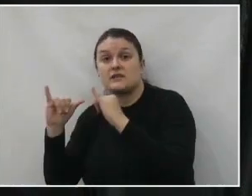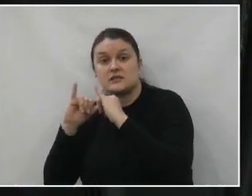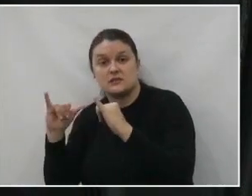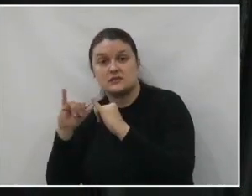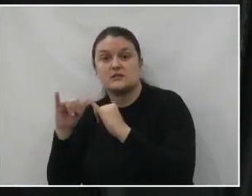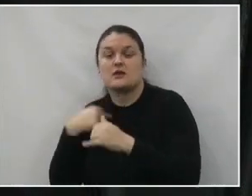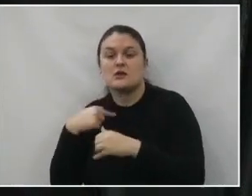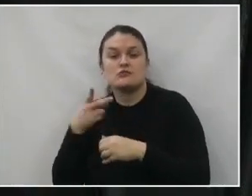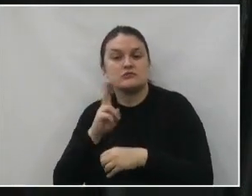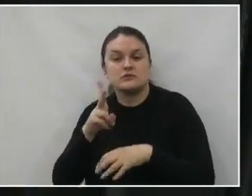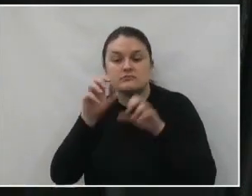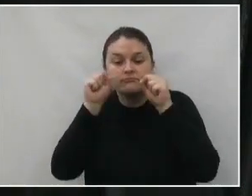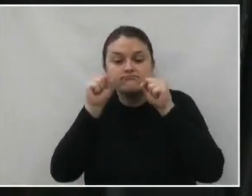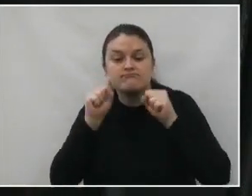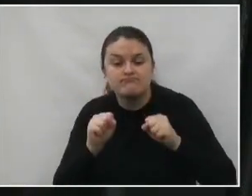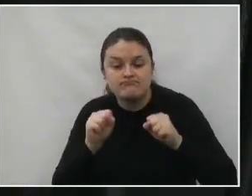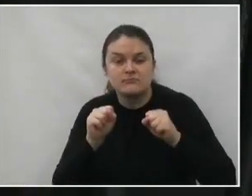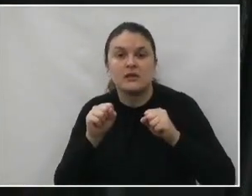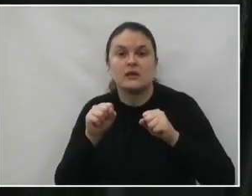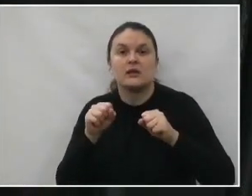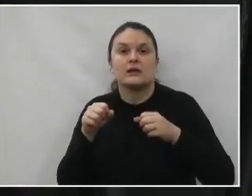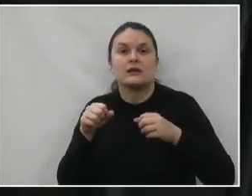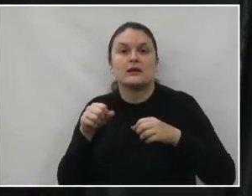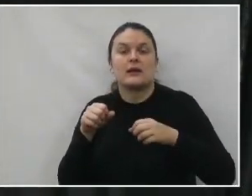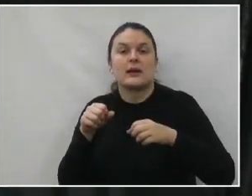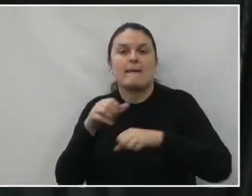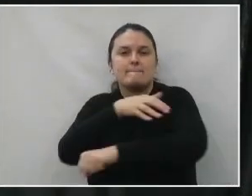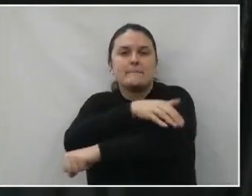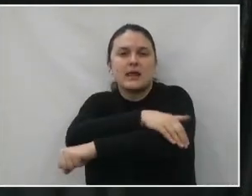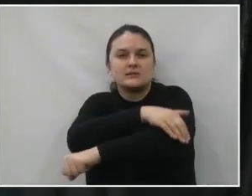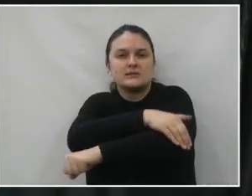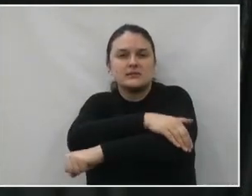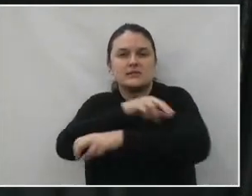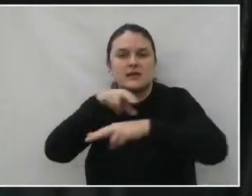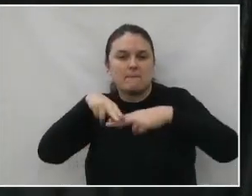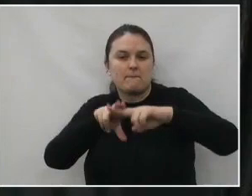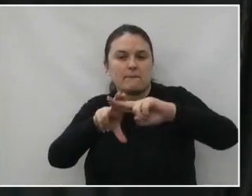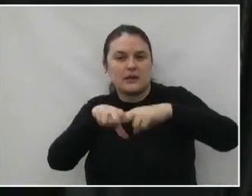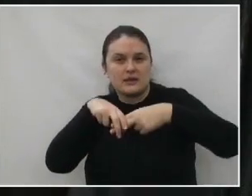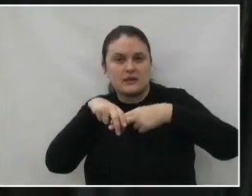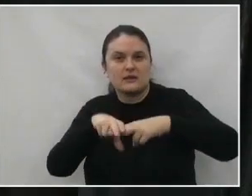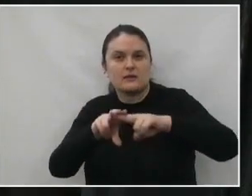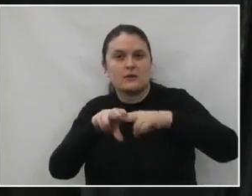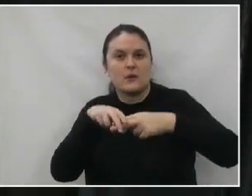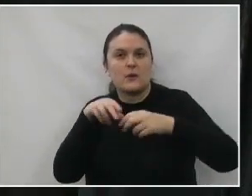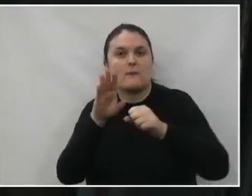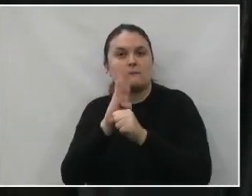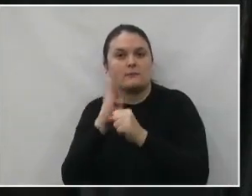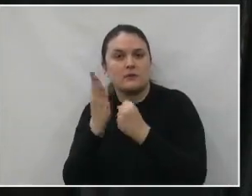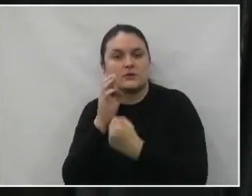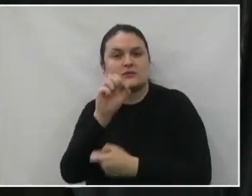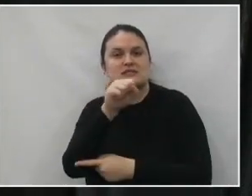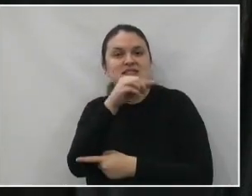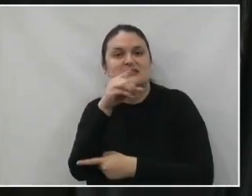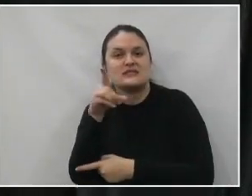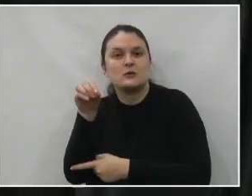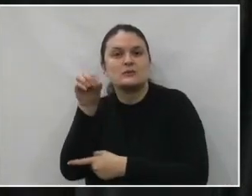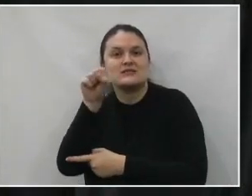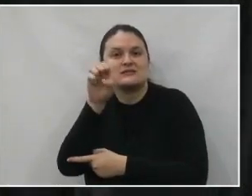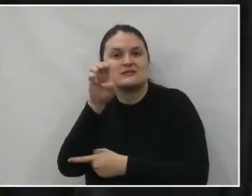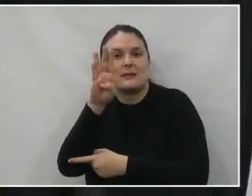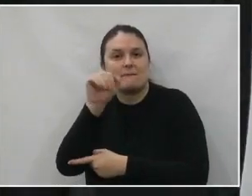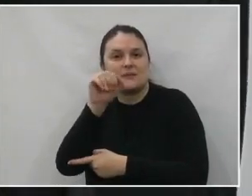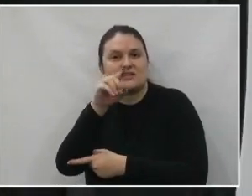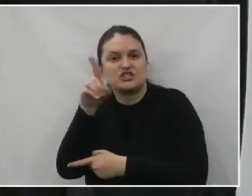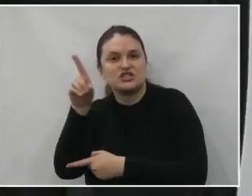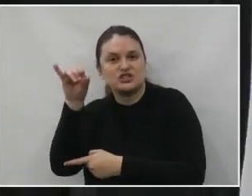né? O parquinho do São Sebastião também já está lá, um pedido antigo, ficou lindo, lembrando que nós estamos